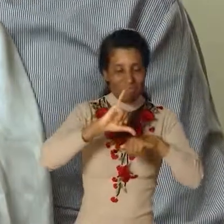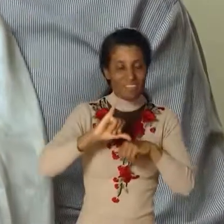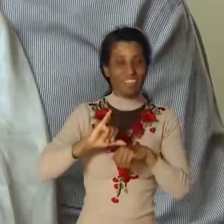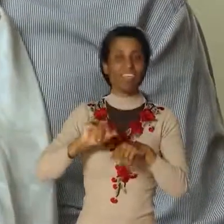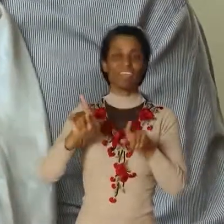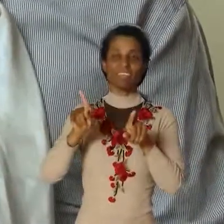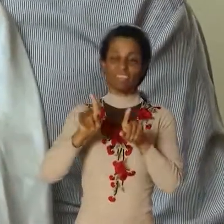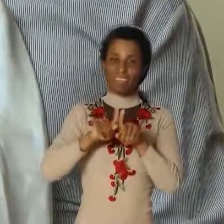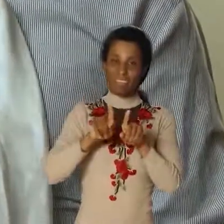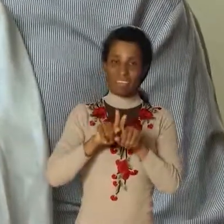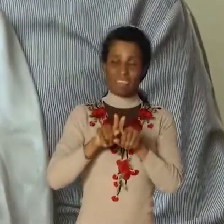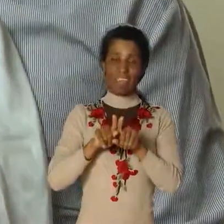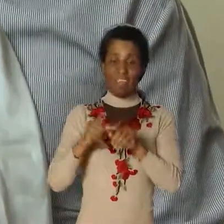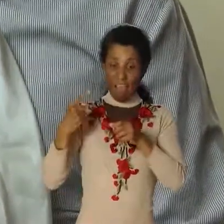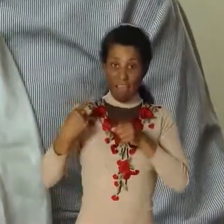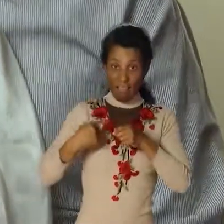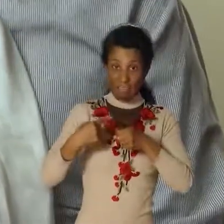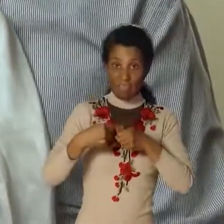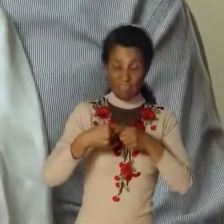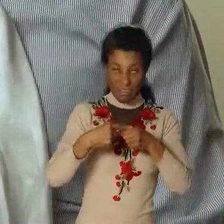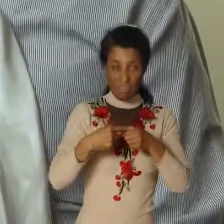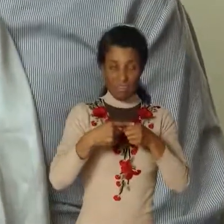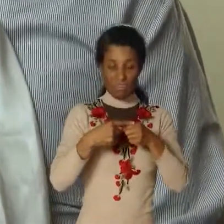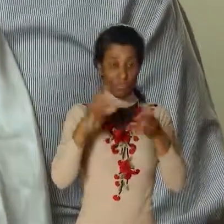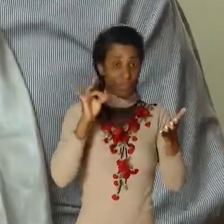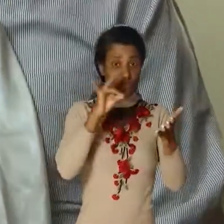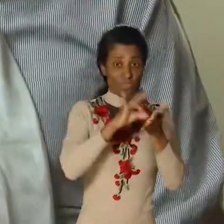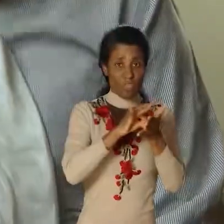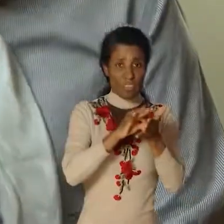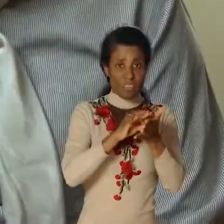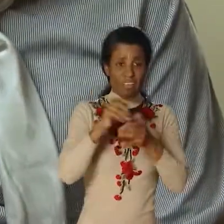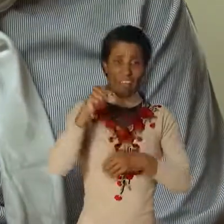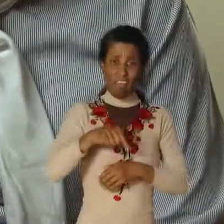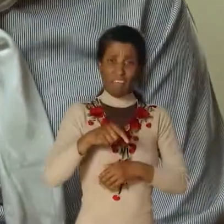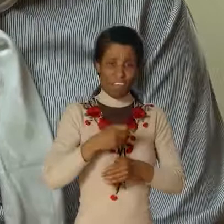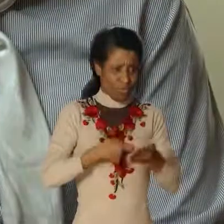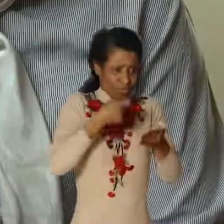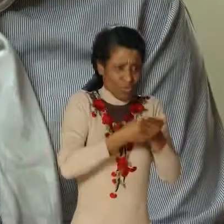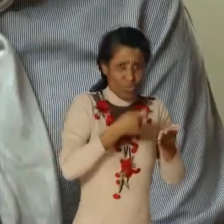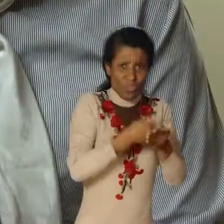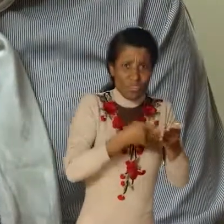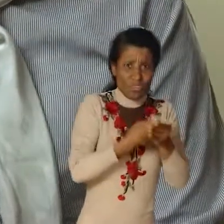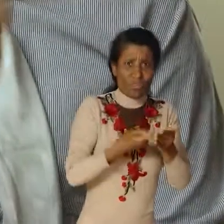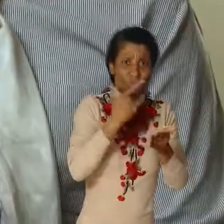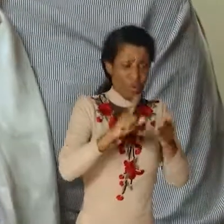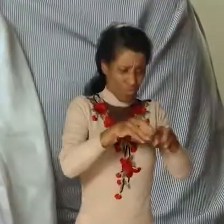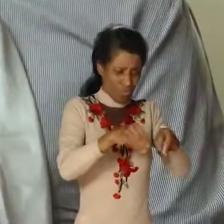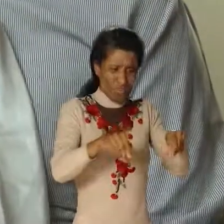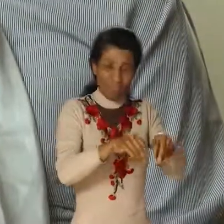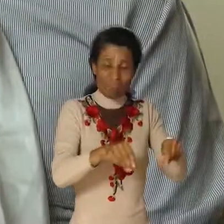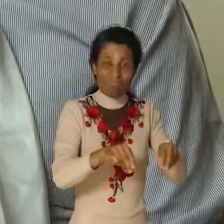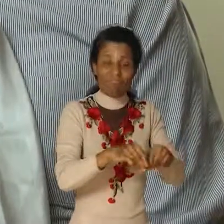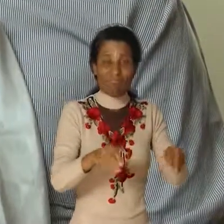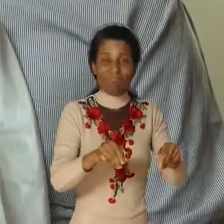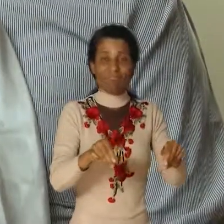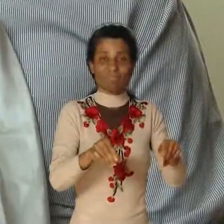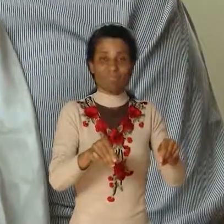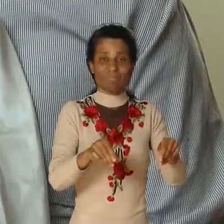as capitais, já existiam as cidades consolidadas, nós aqui ainda estávamos lutando por esse pedaço de